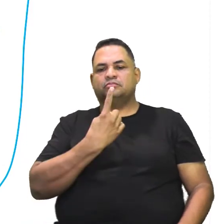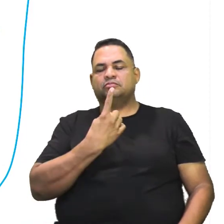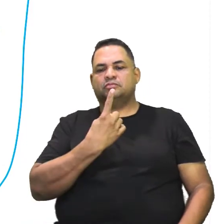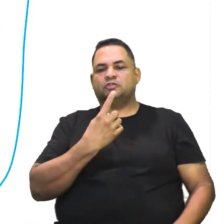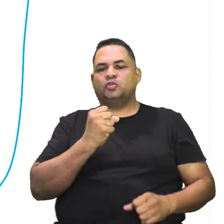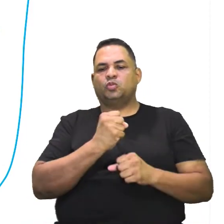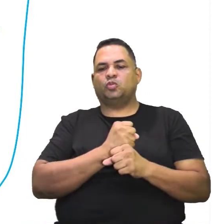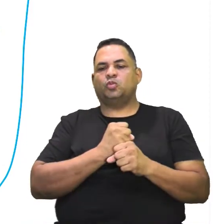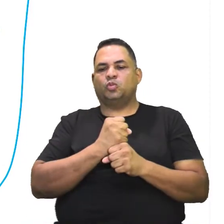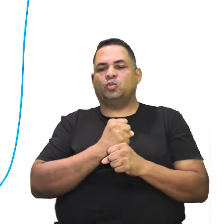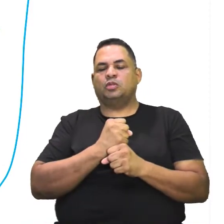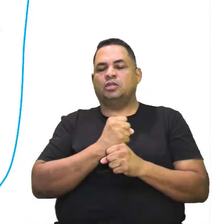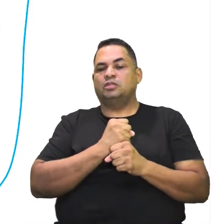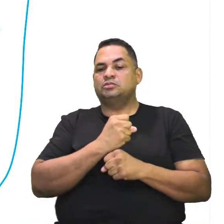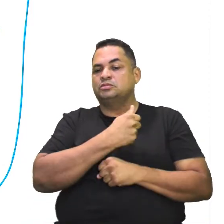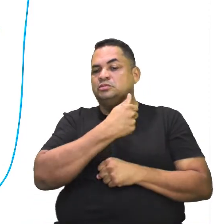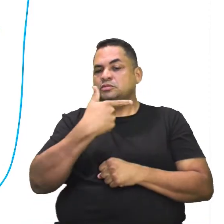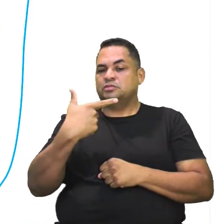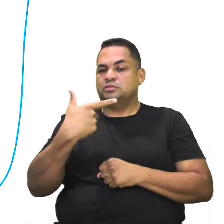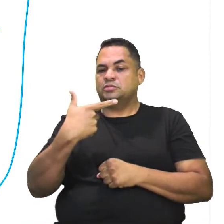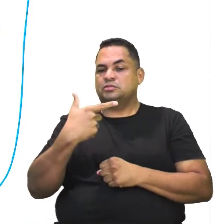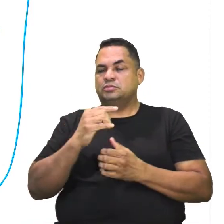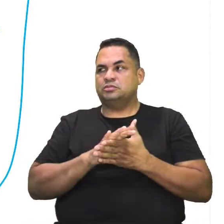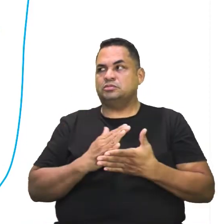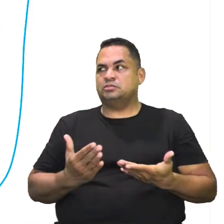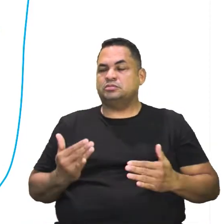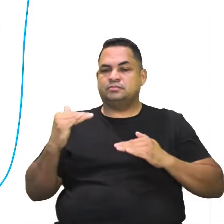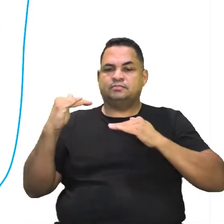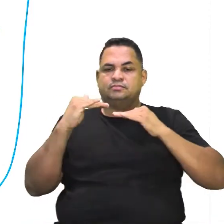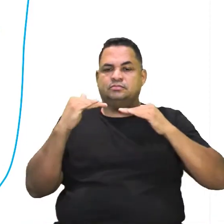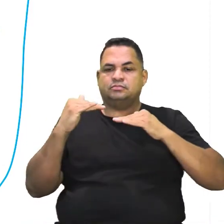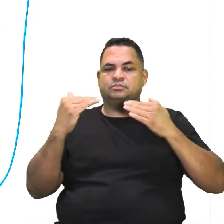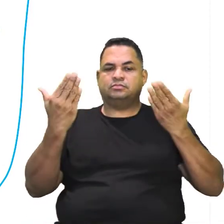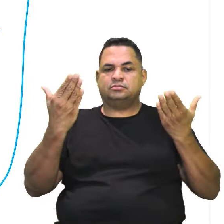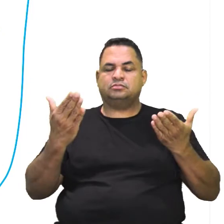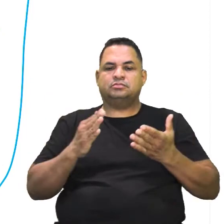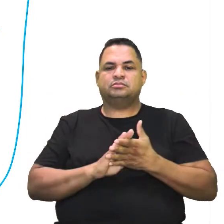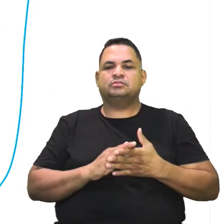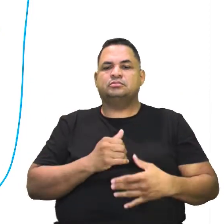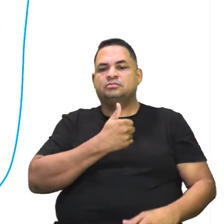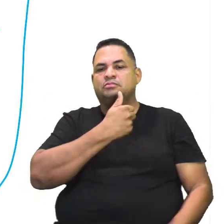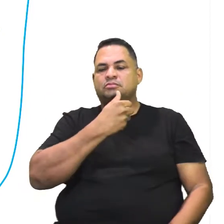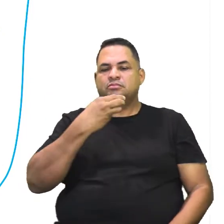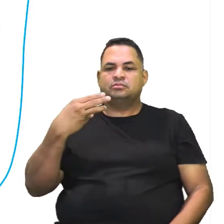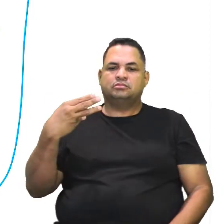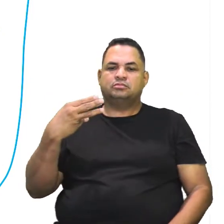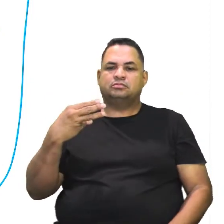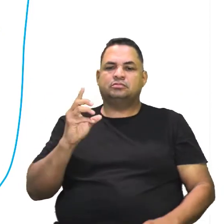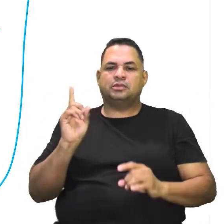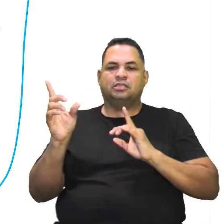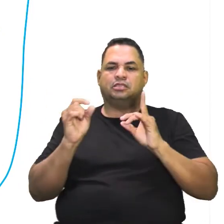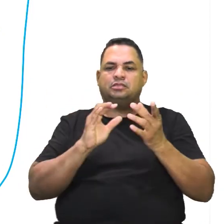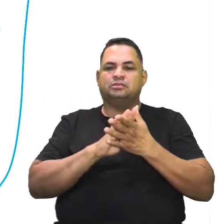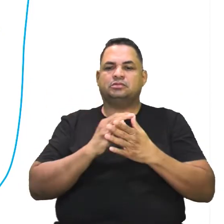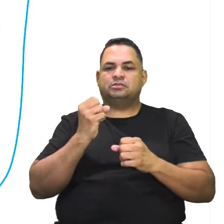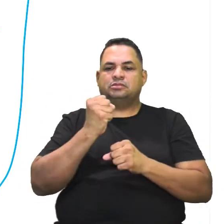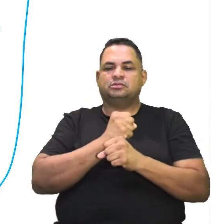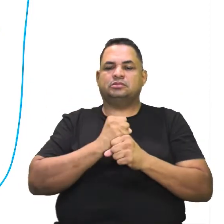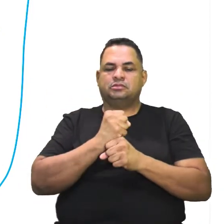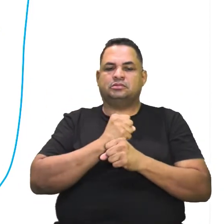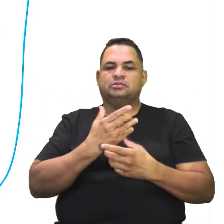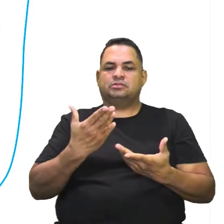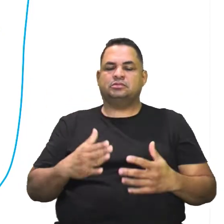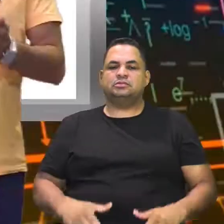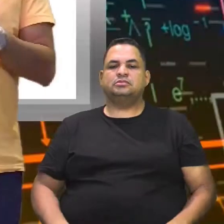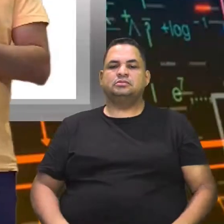são 12%. Não, ela é uma taxa equivalente, você vai pagar o equivalente a 13% no ano. E aí,